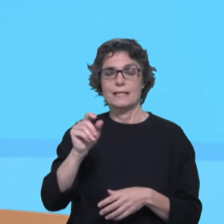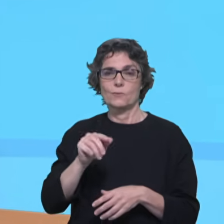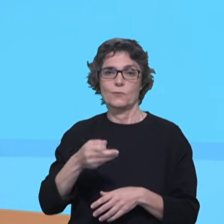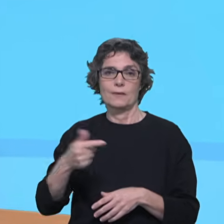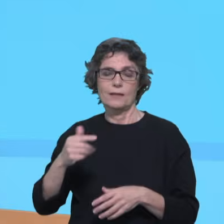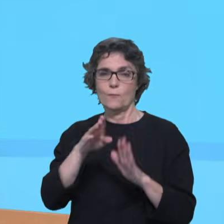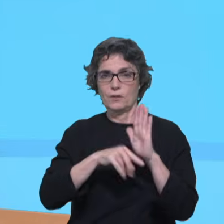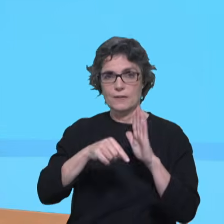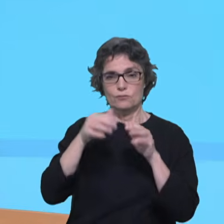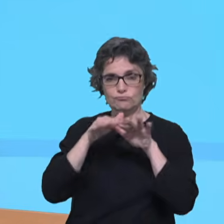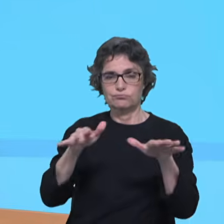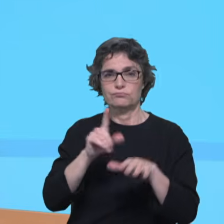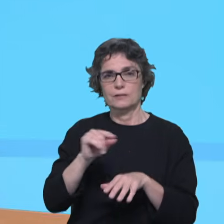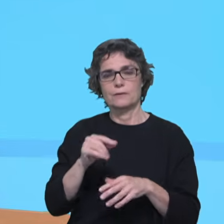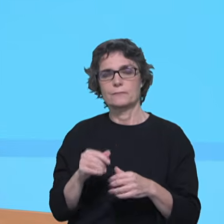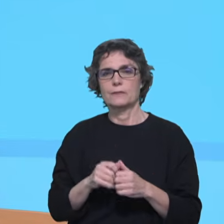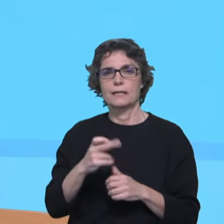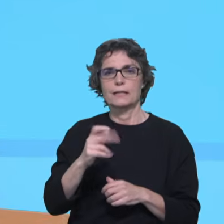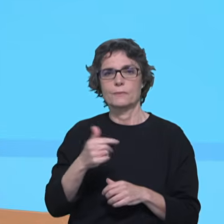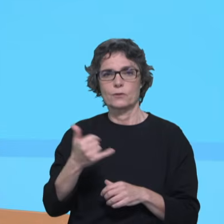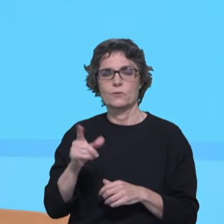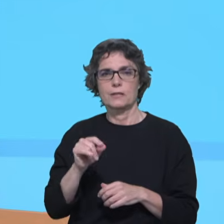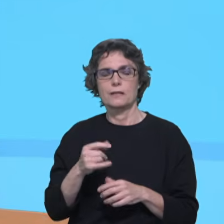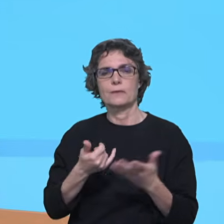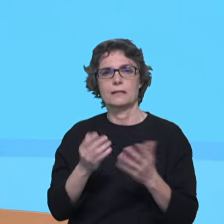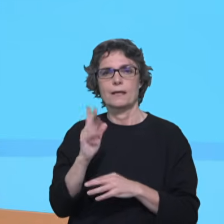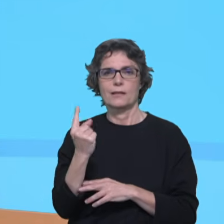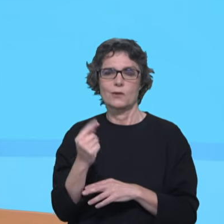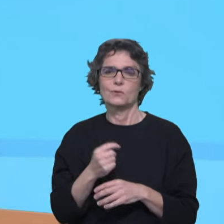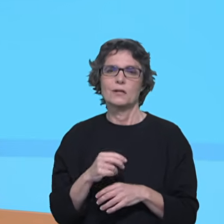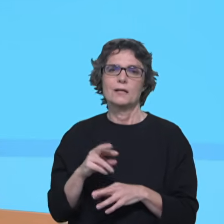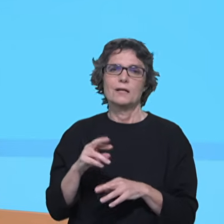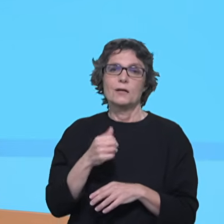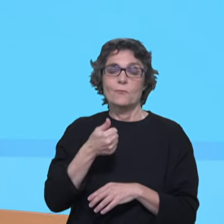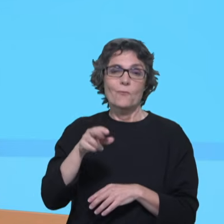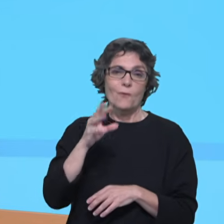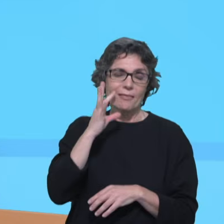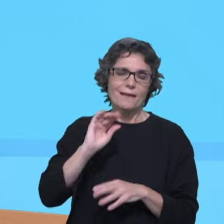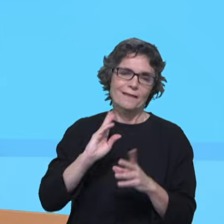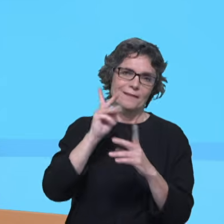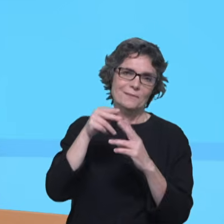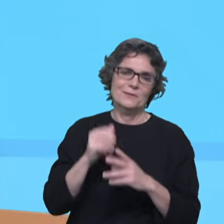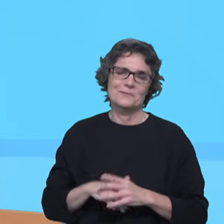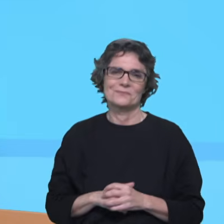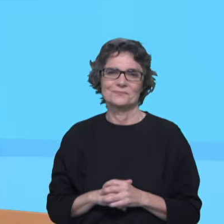partilhamos consigo, tanto aqui na RTP2 como também na RTP Antena 1. Votos de uma ótima tarde e até amanhã, Sr.